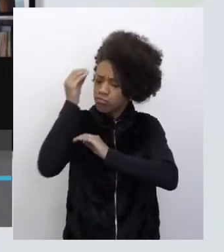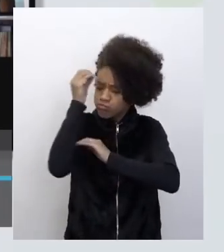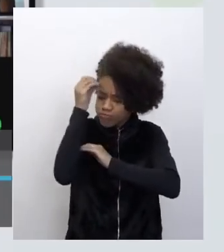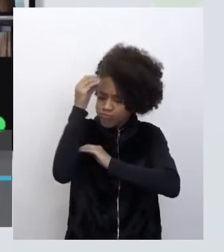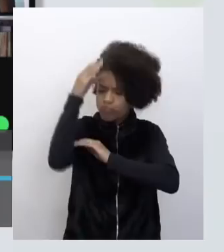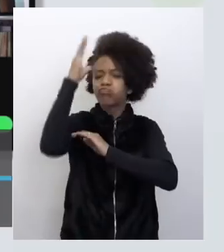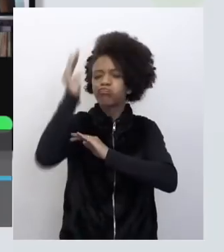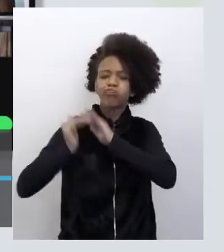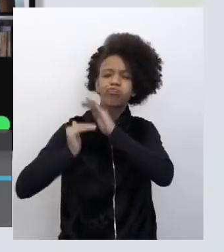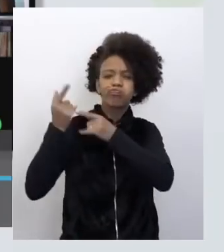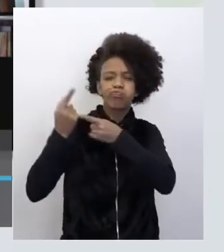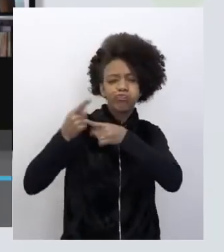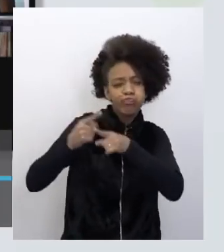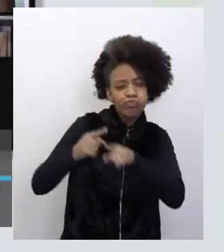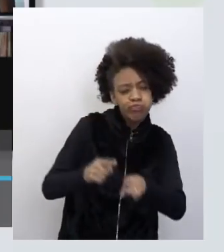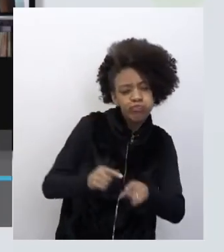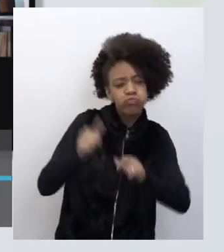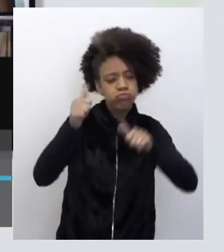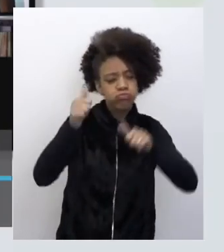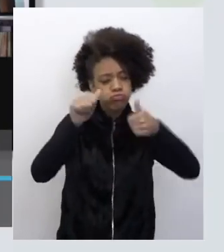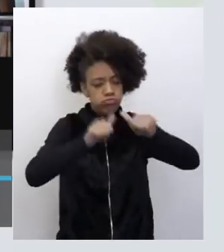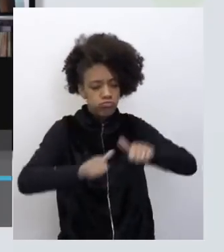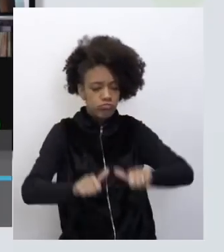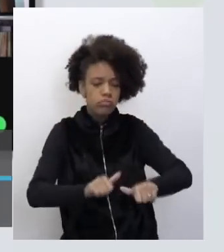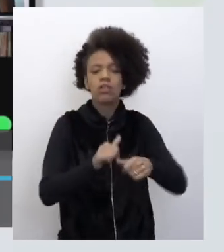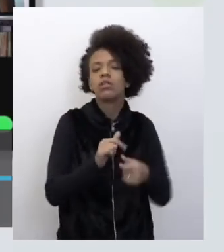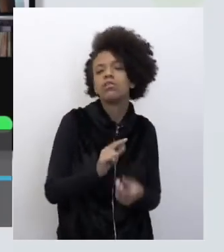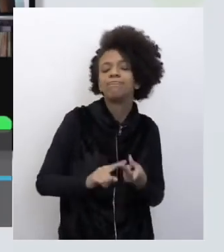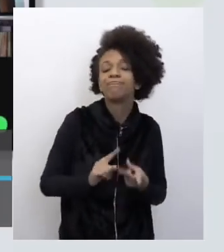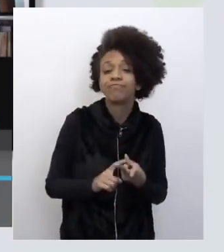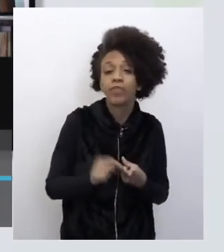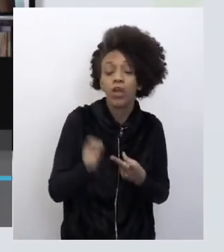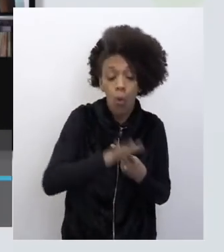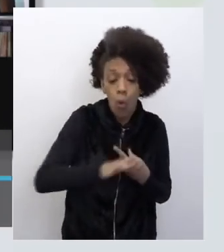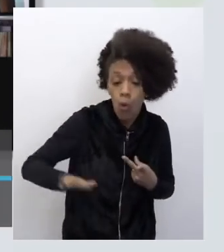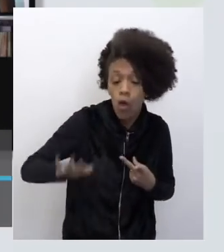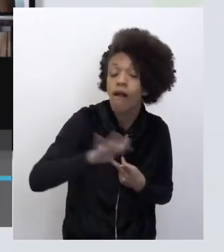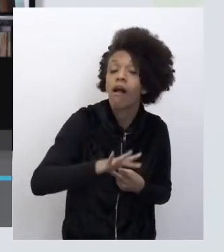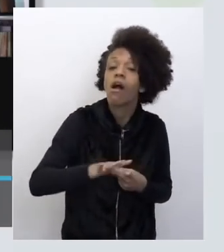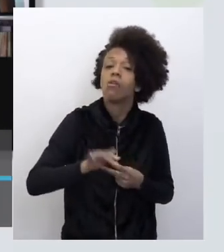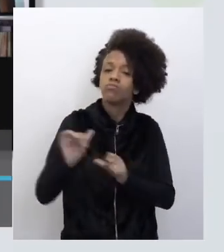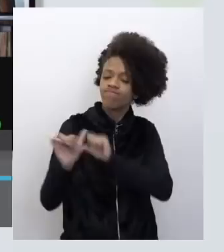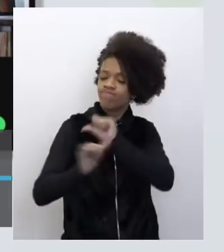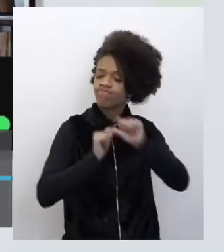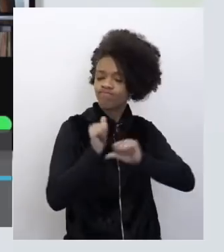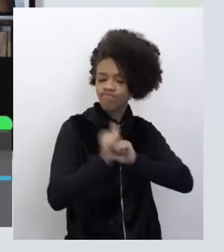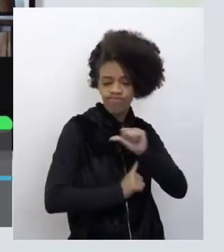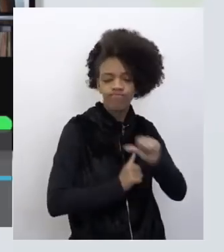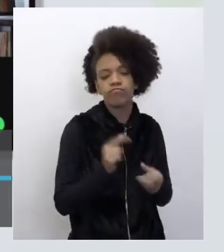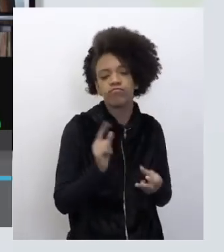você desenvolve o local, né, do seu pensamento